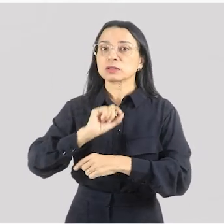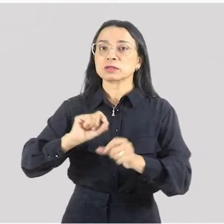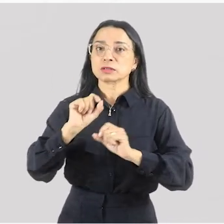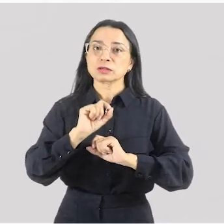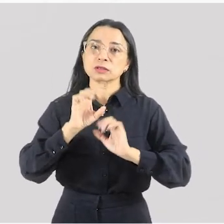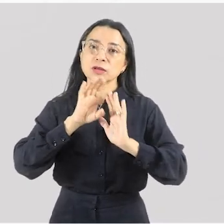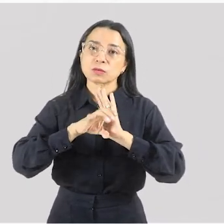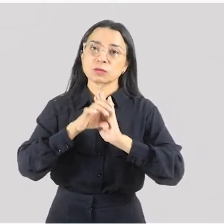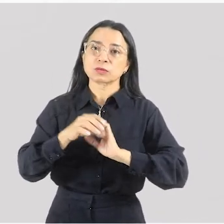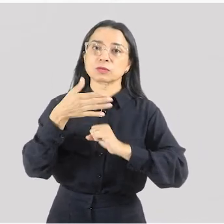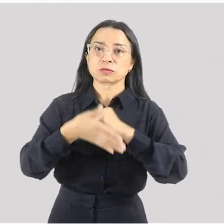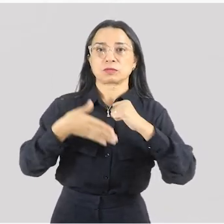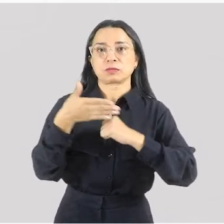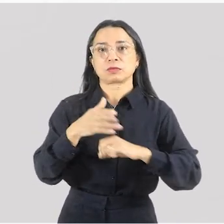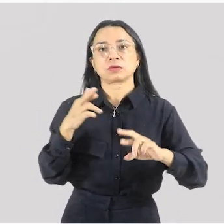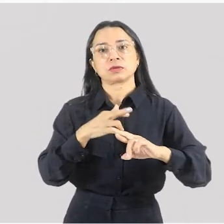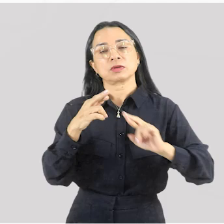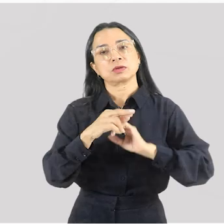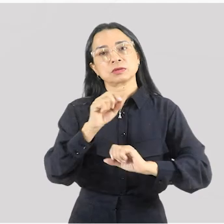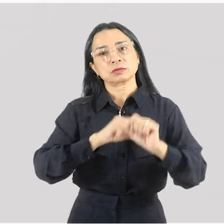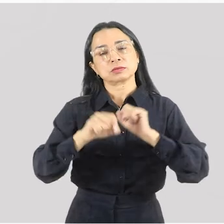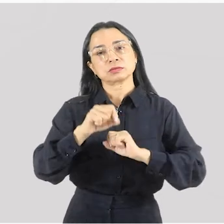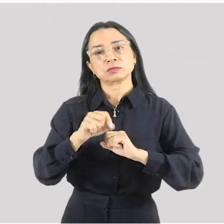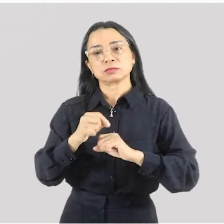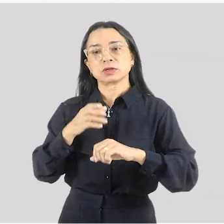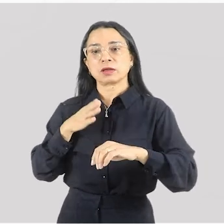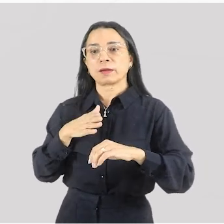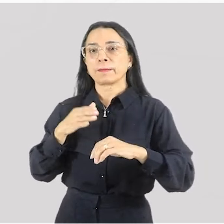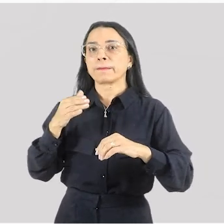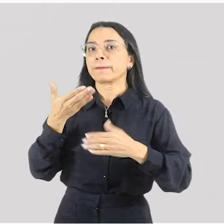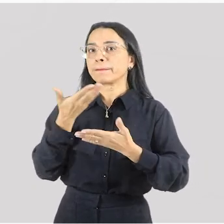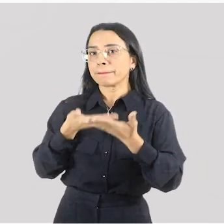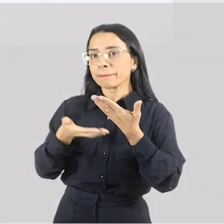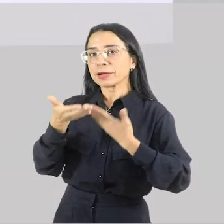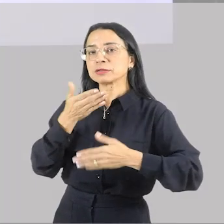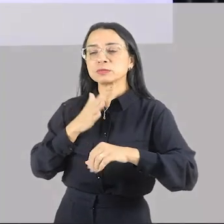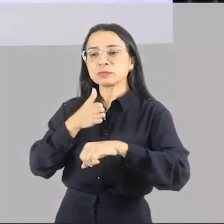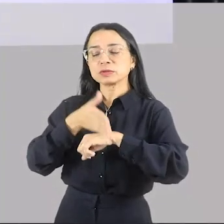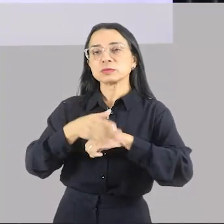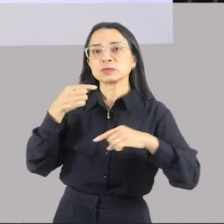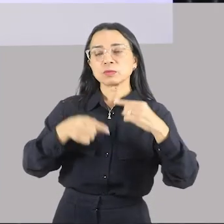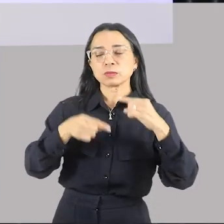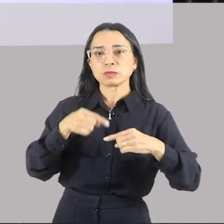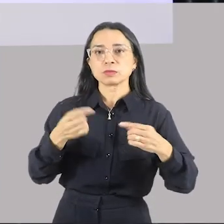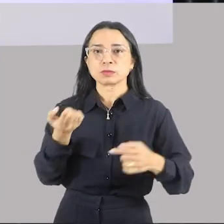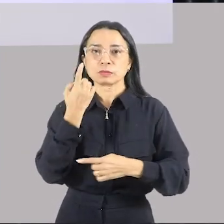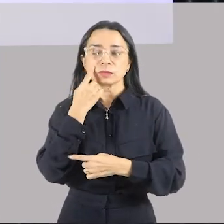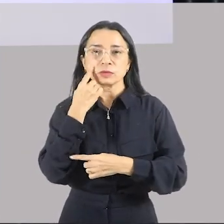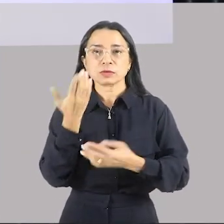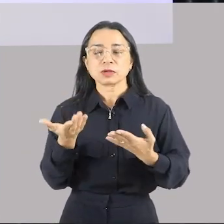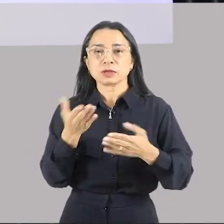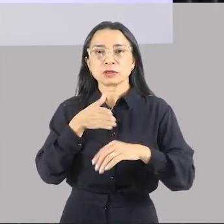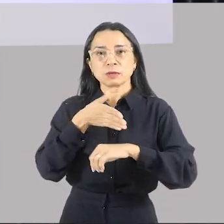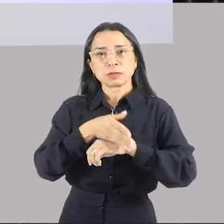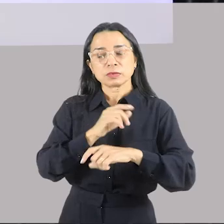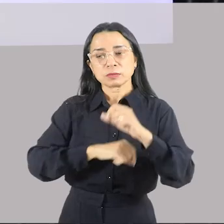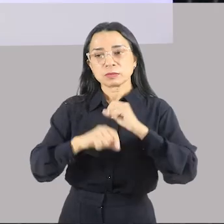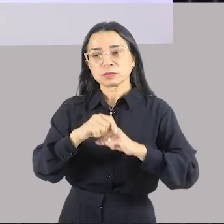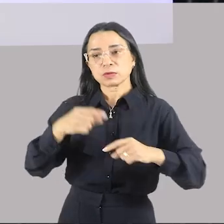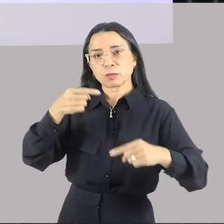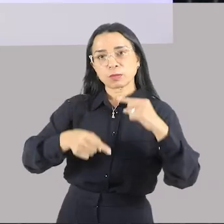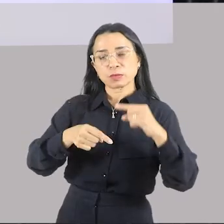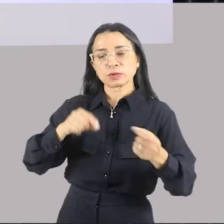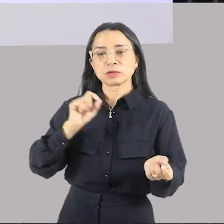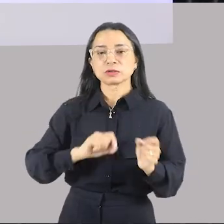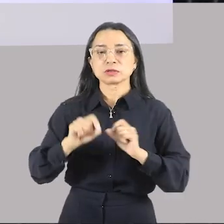uma definição básica sobre aquilo que é participação política. E a gente pode considerar que a participação política nada mais é